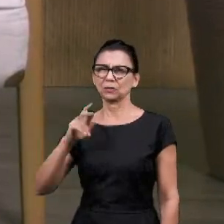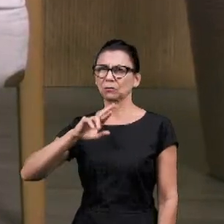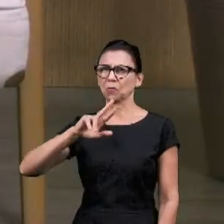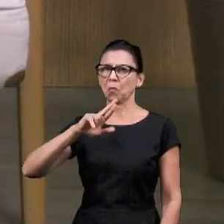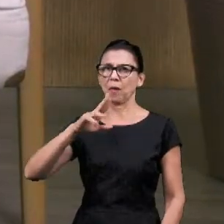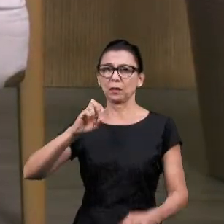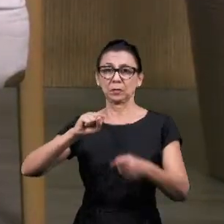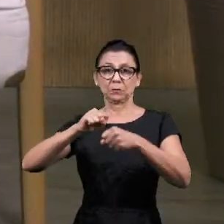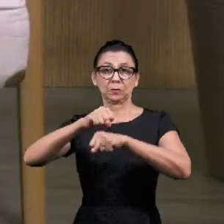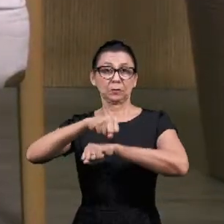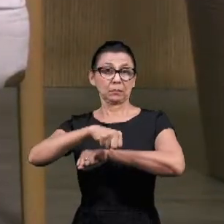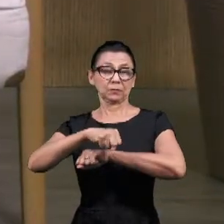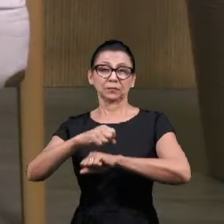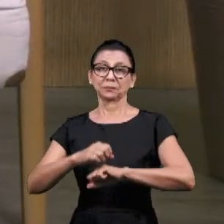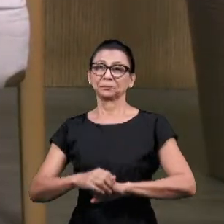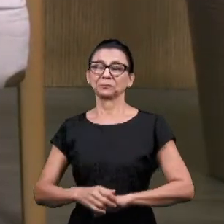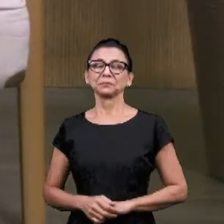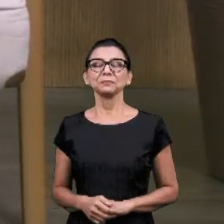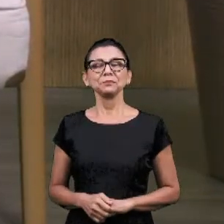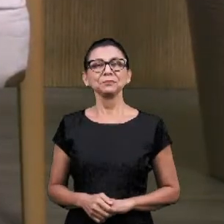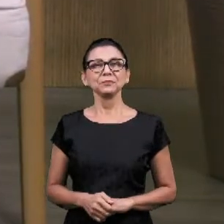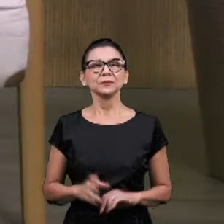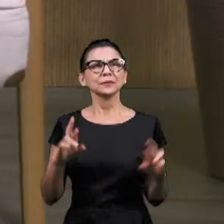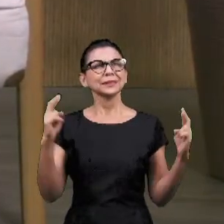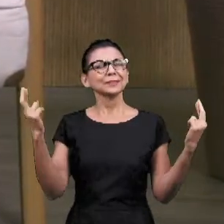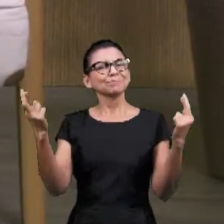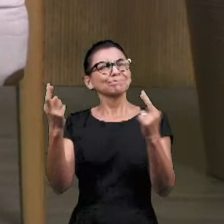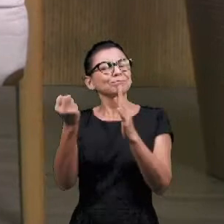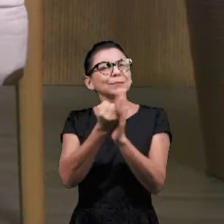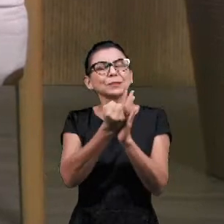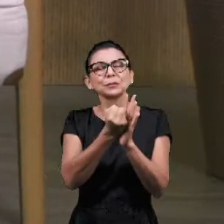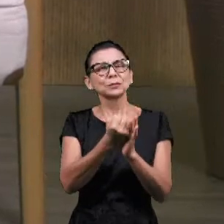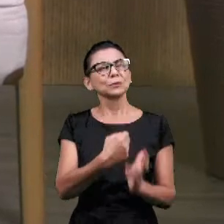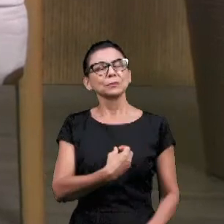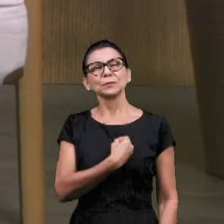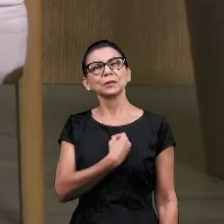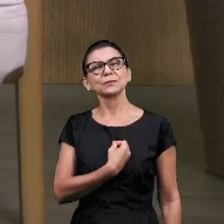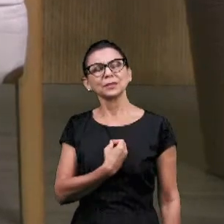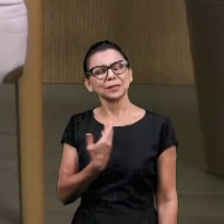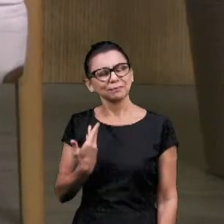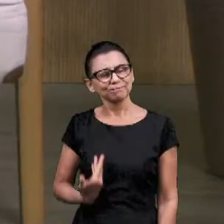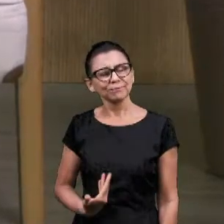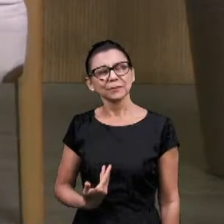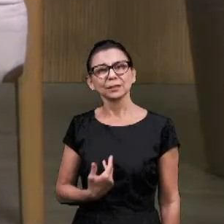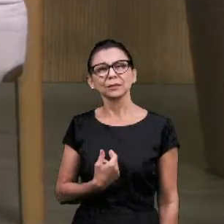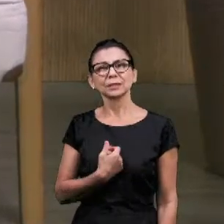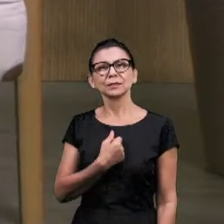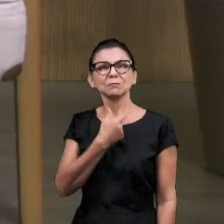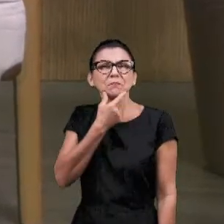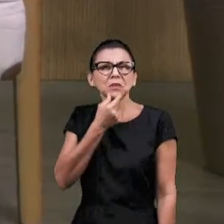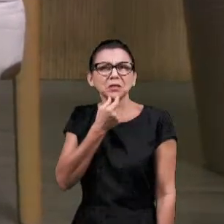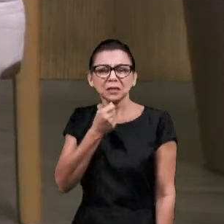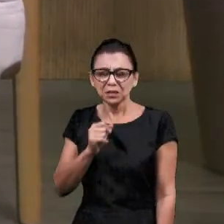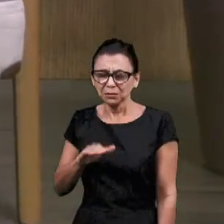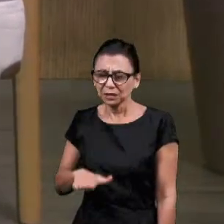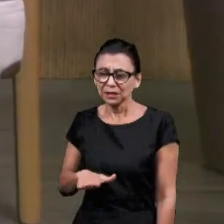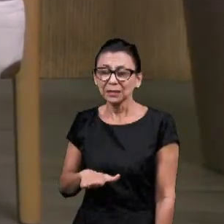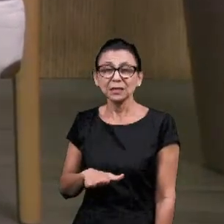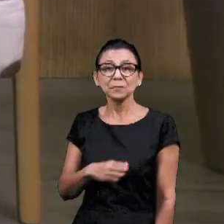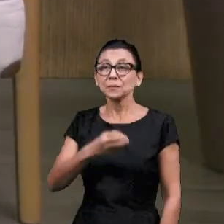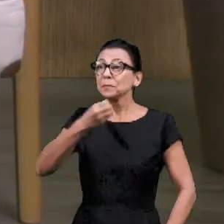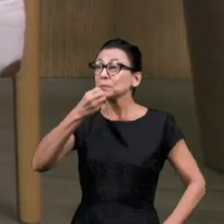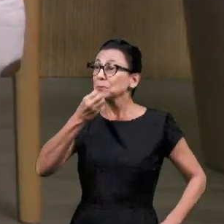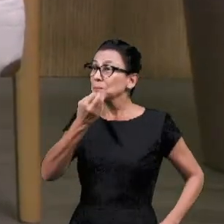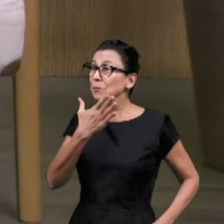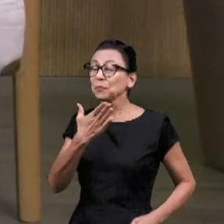formato seminário ainda, como aquela reunião me marcou, mesmo ainda criança, o fato de estarmos juntos. E